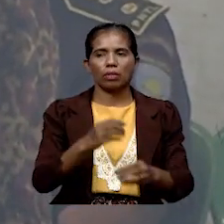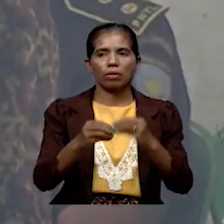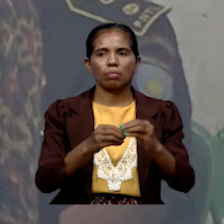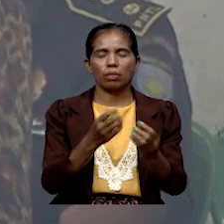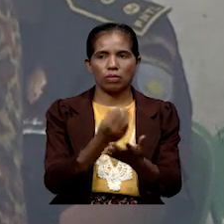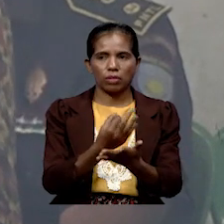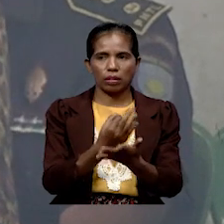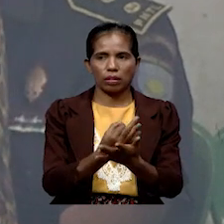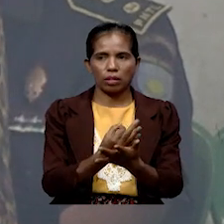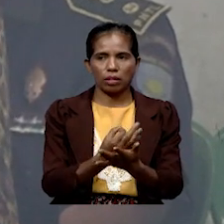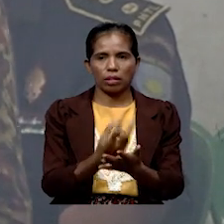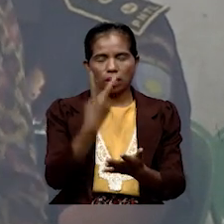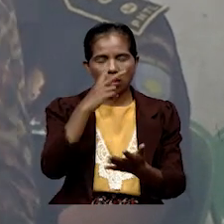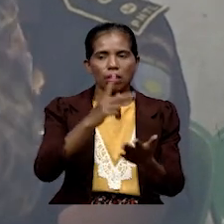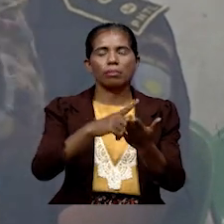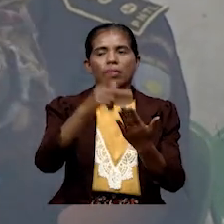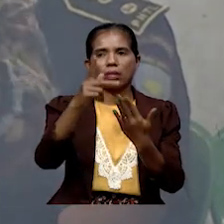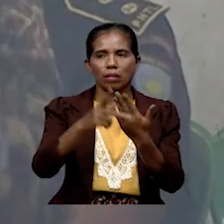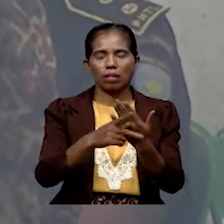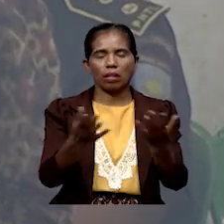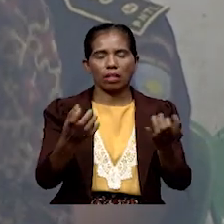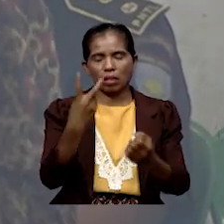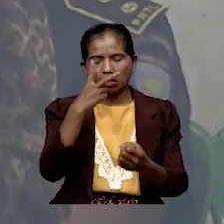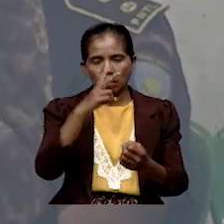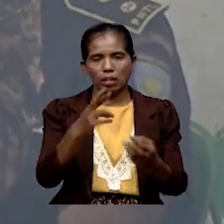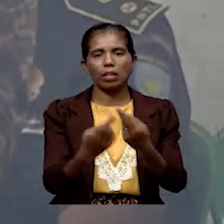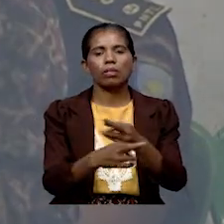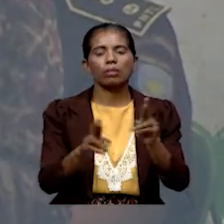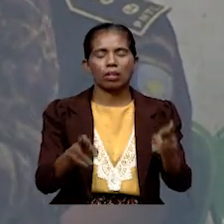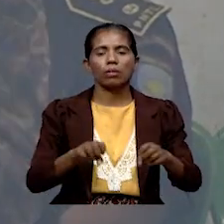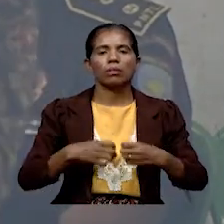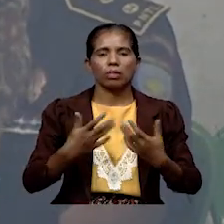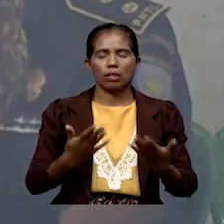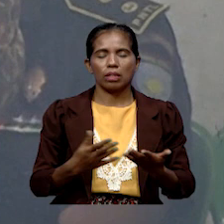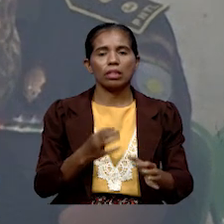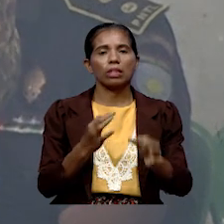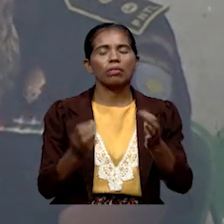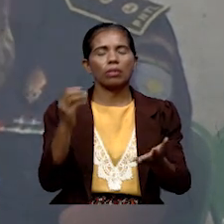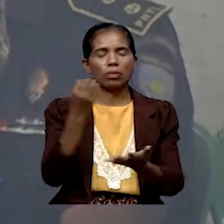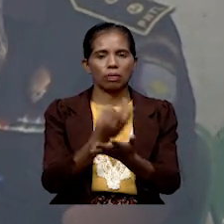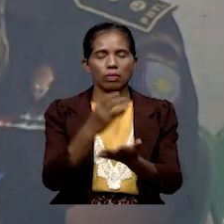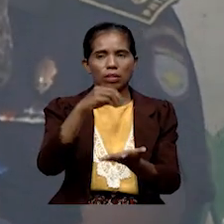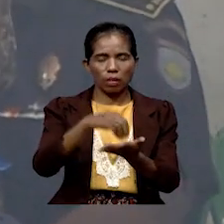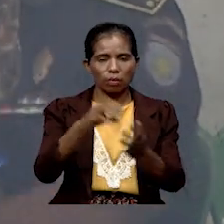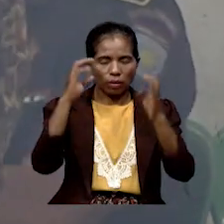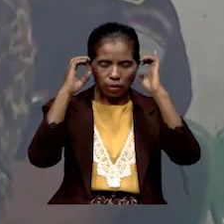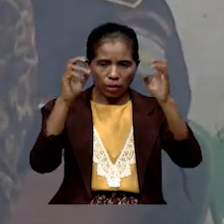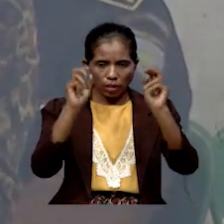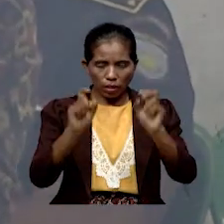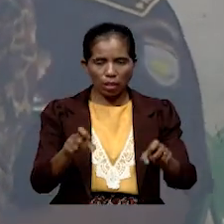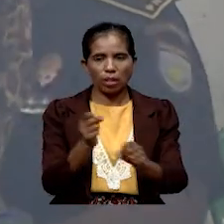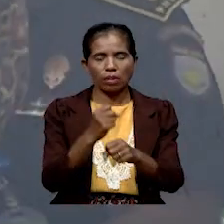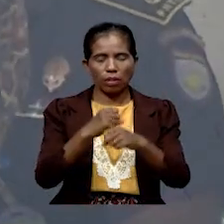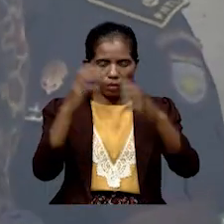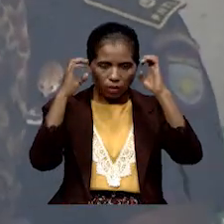nia. Liga para ir programa para hakar katu hari resultado ni oisa. Se orçamento tau ba edukasaun dia kata tem ke halu edukasaun saya ni